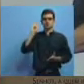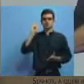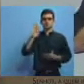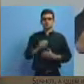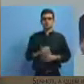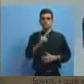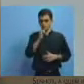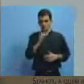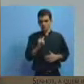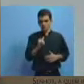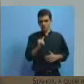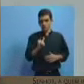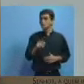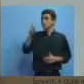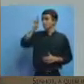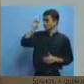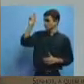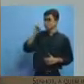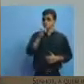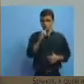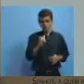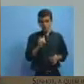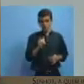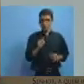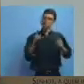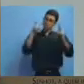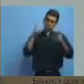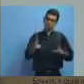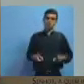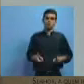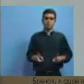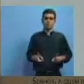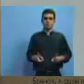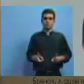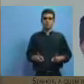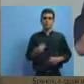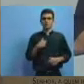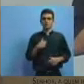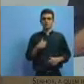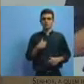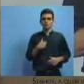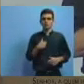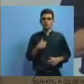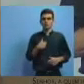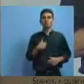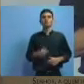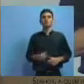assim diz o Senhor Deus, ó meu povo, vou abrir vossas